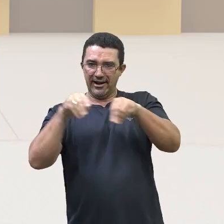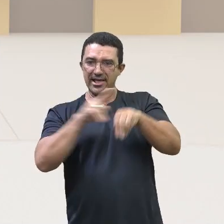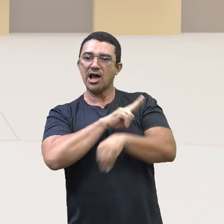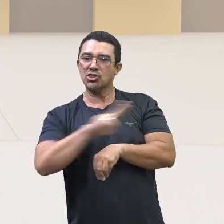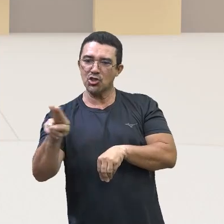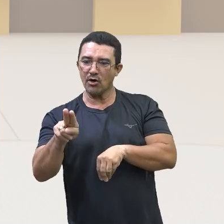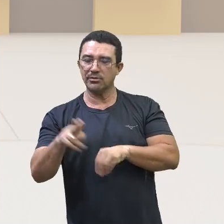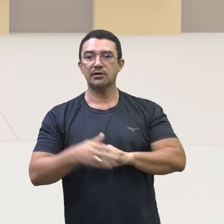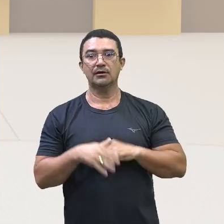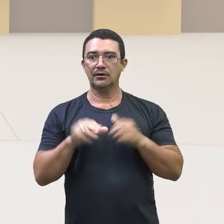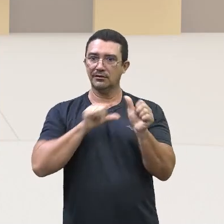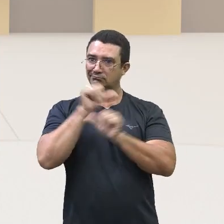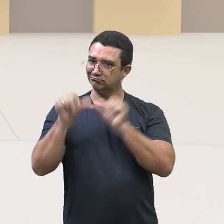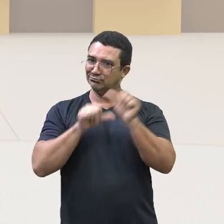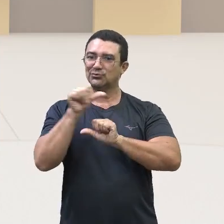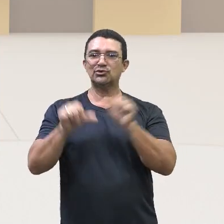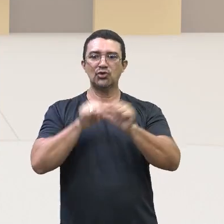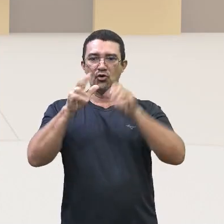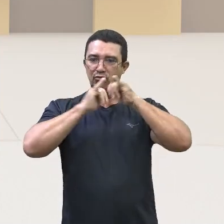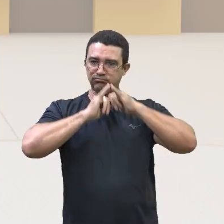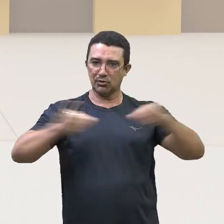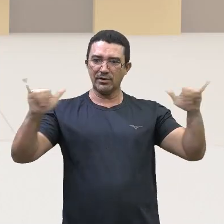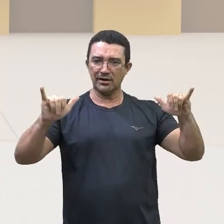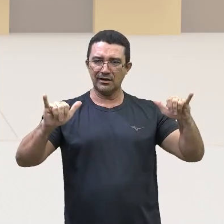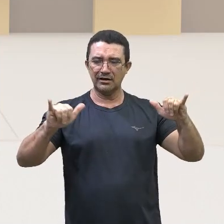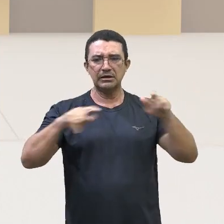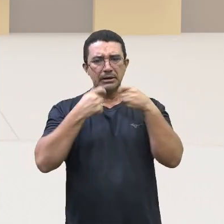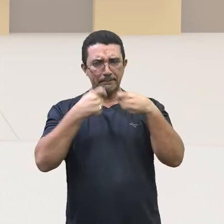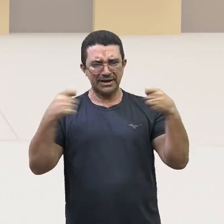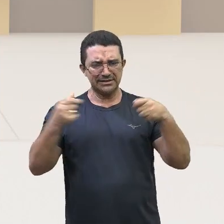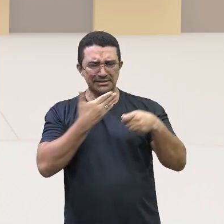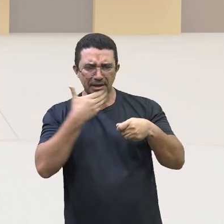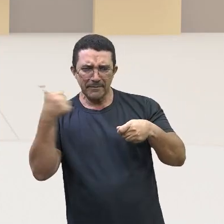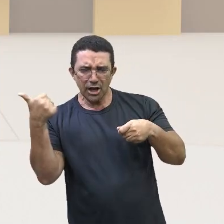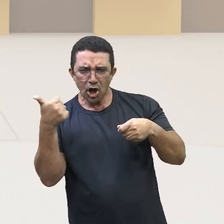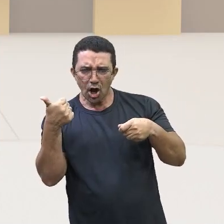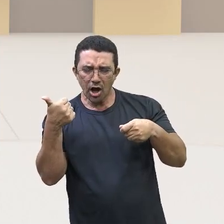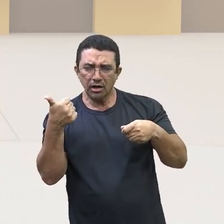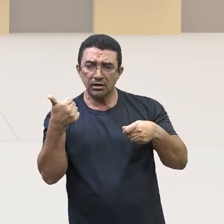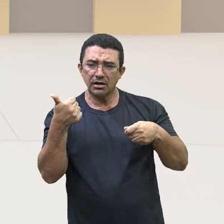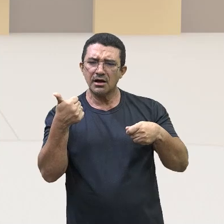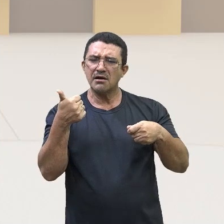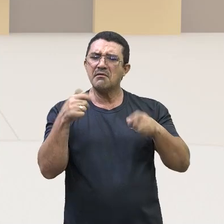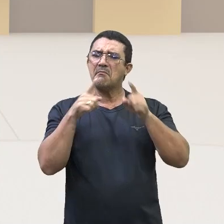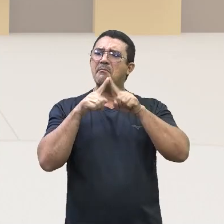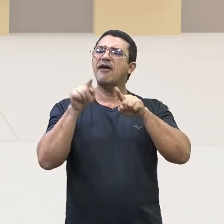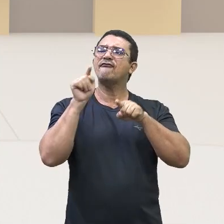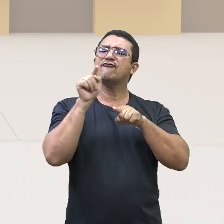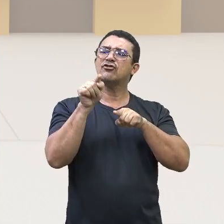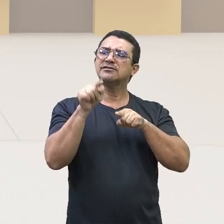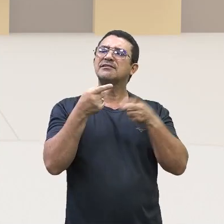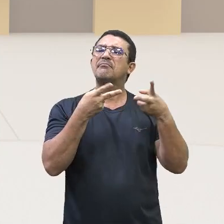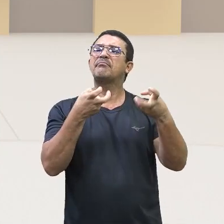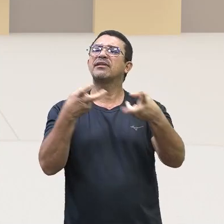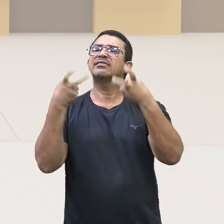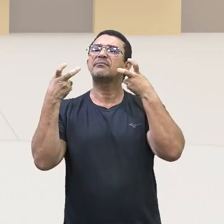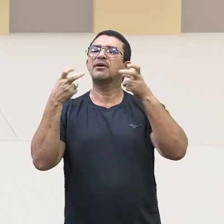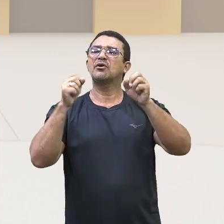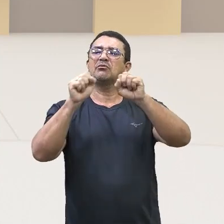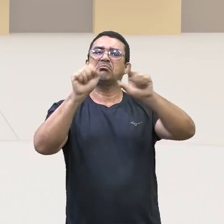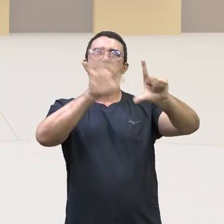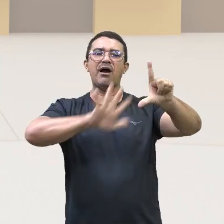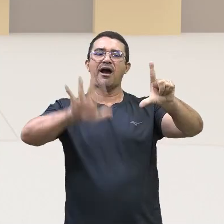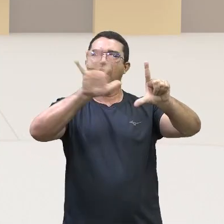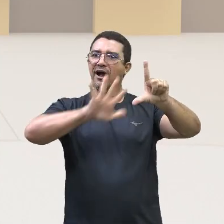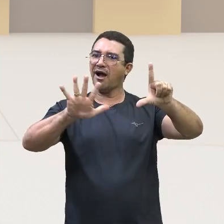Isso. Então agora já mudou um pouco mais. Precisa melhorar ainda? Precisa, mas vocês conseguem perceber que mudou o visual? E olha